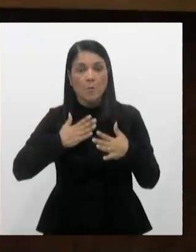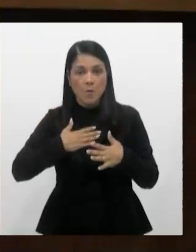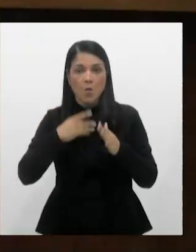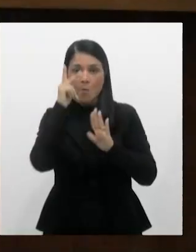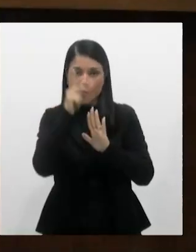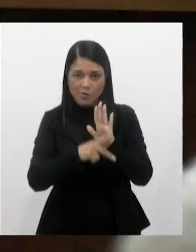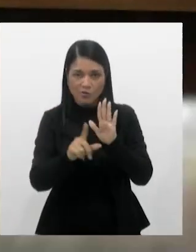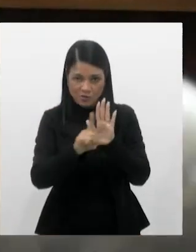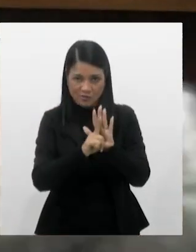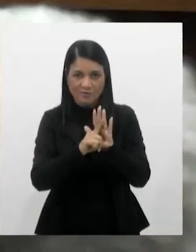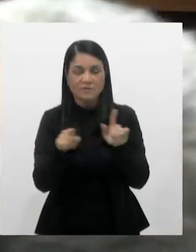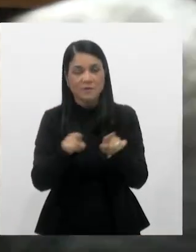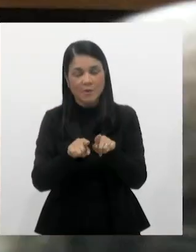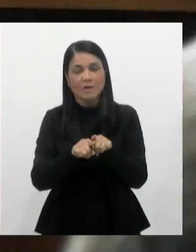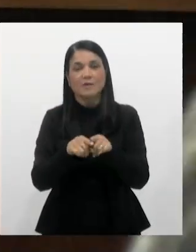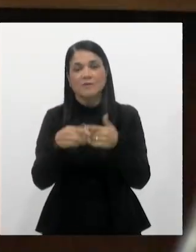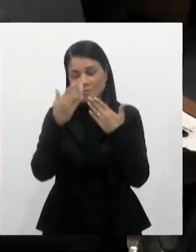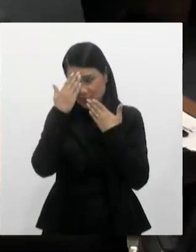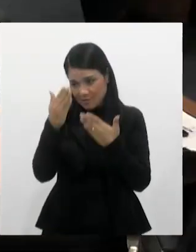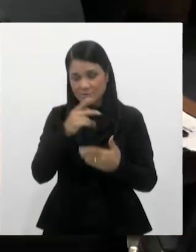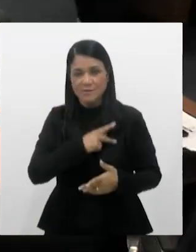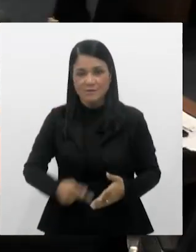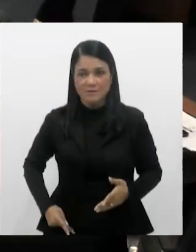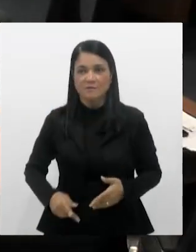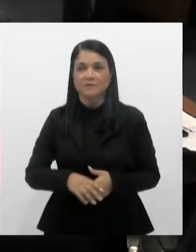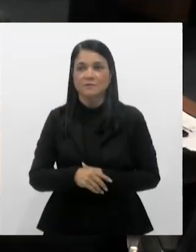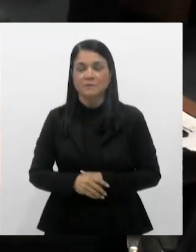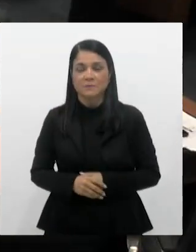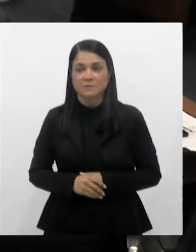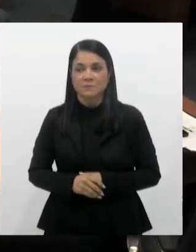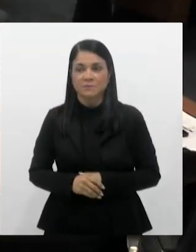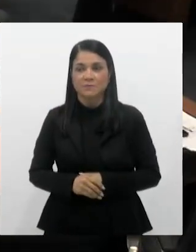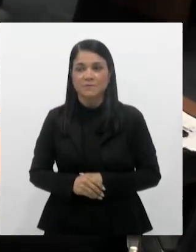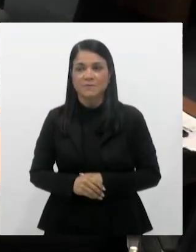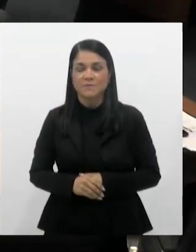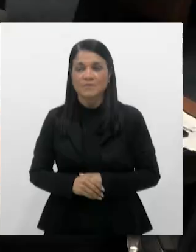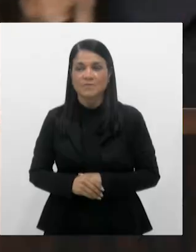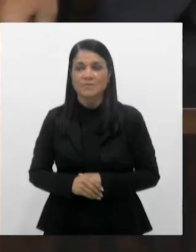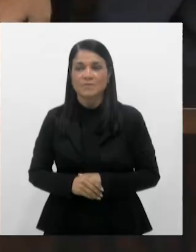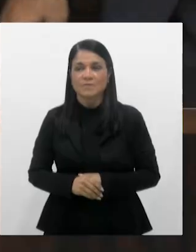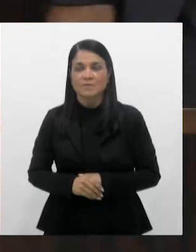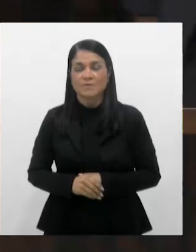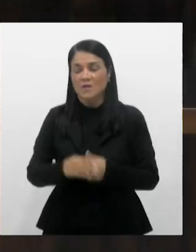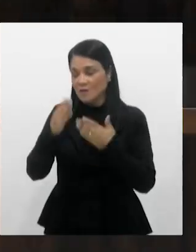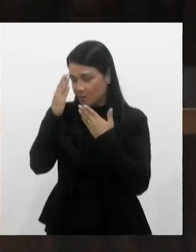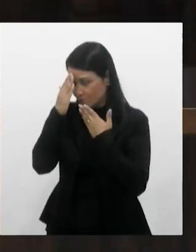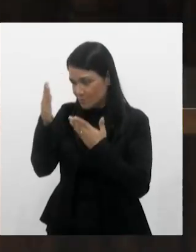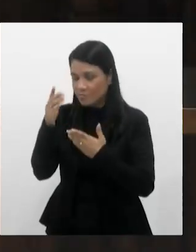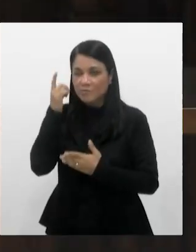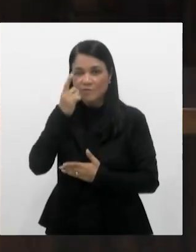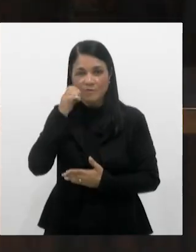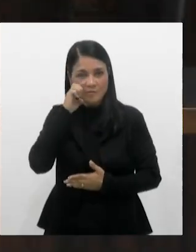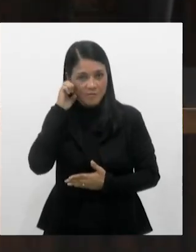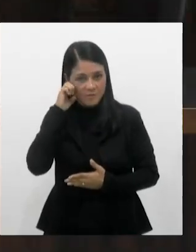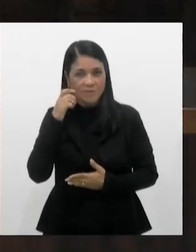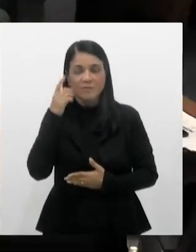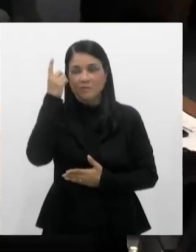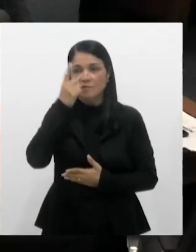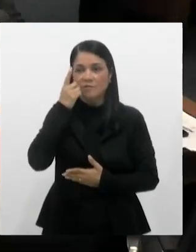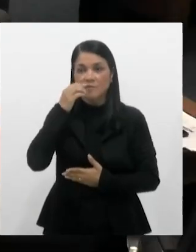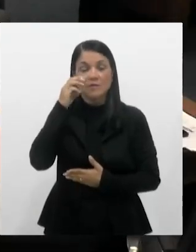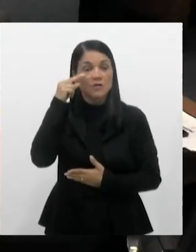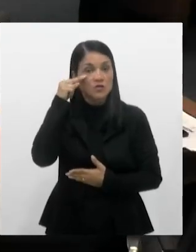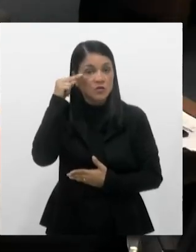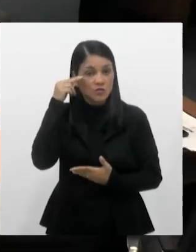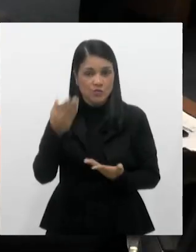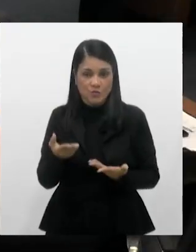tramitando pela Casa. Obrigada, presidente. Senhor presidente. Obrigado, deputada Élica, deputada Tia Ju.